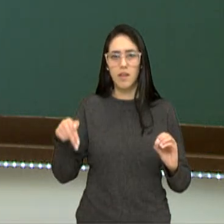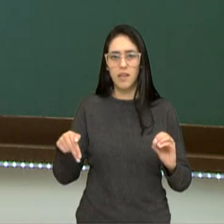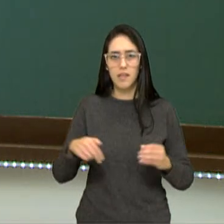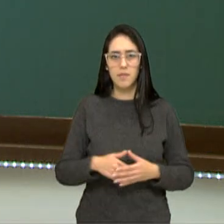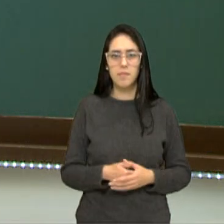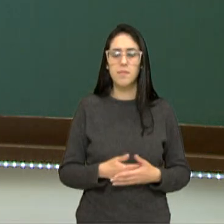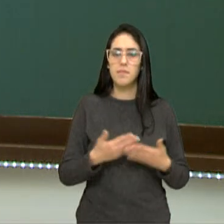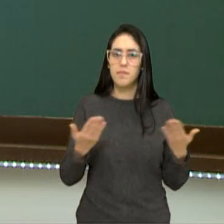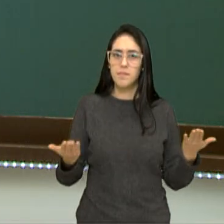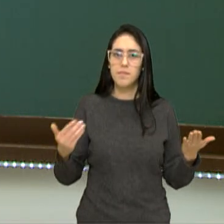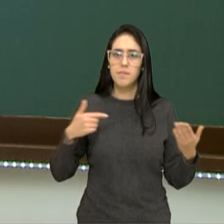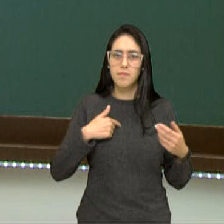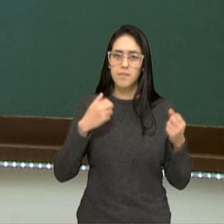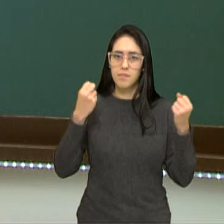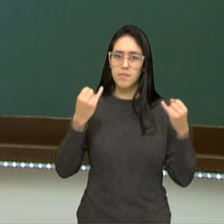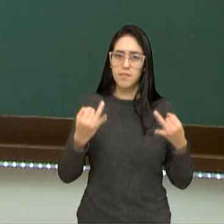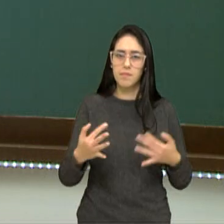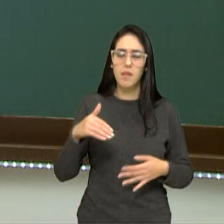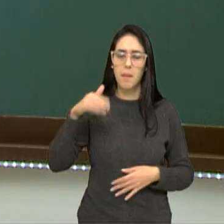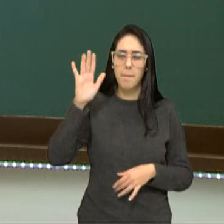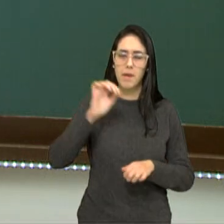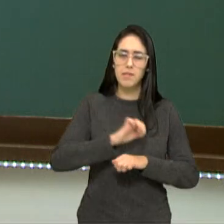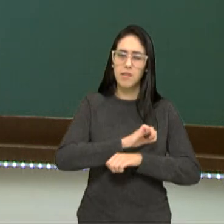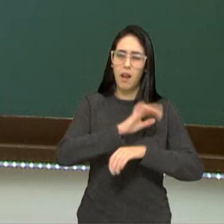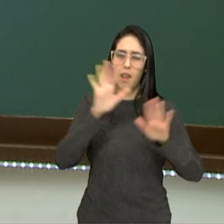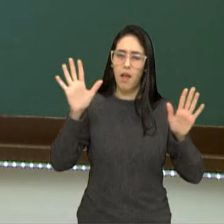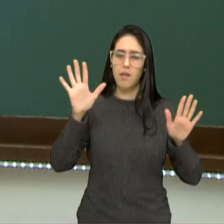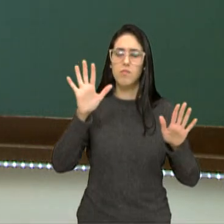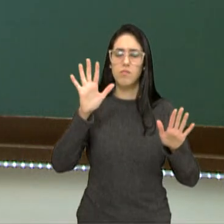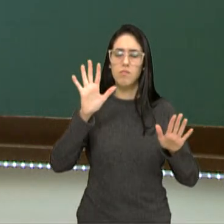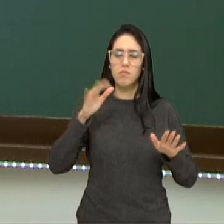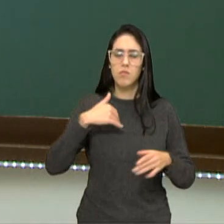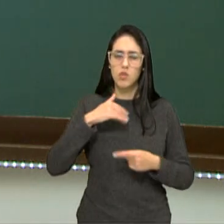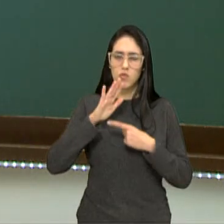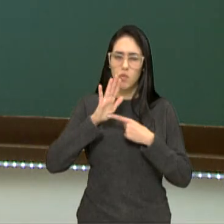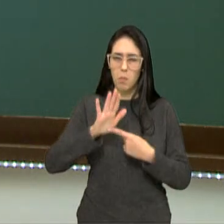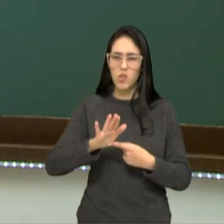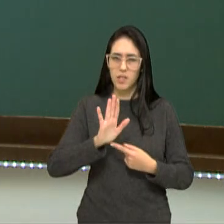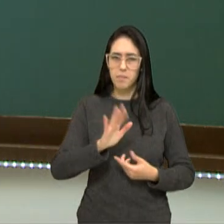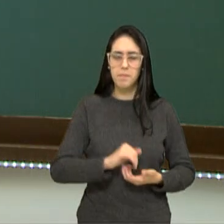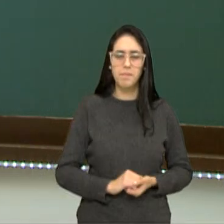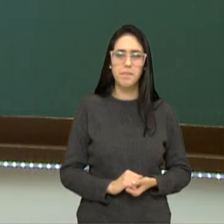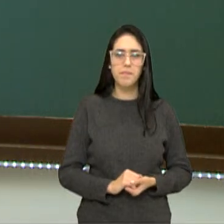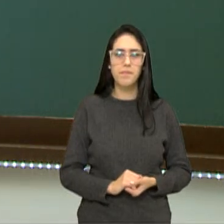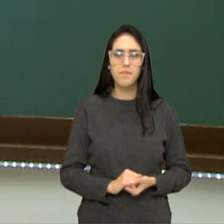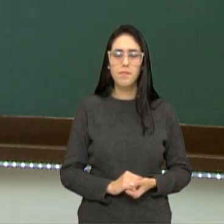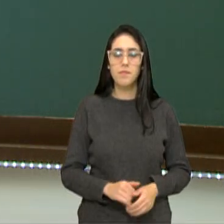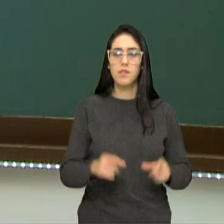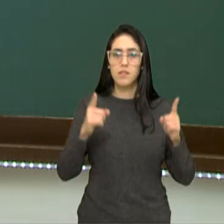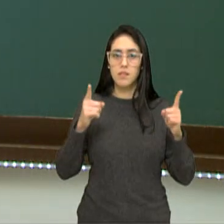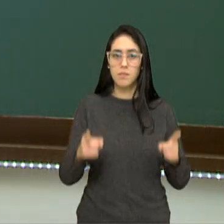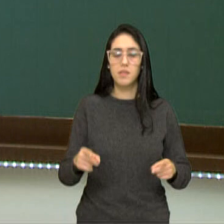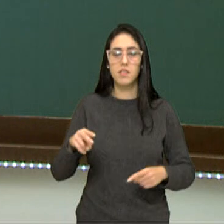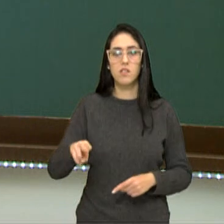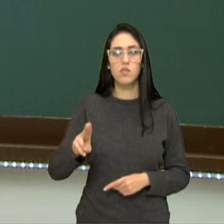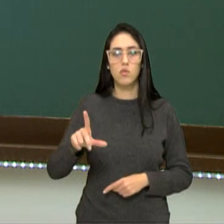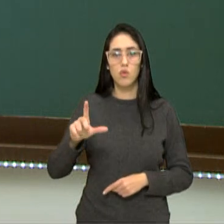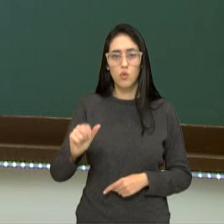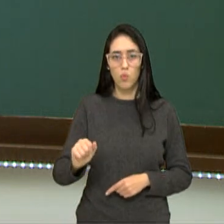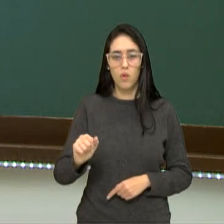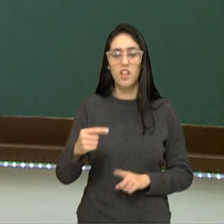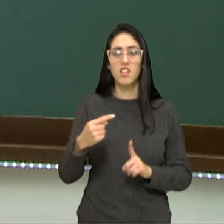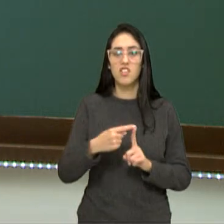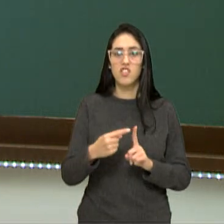vai exemplificar para ficar mais claro aí para você observar essas diferenças. Na matriz nula do tipo